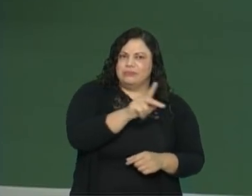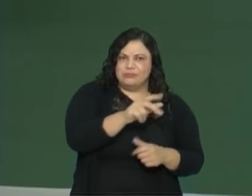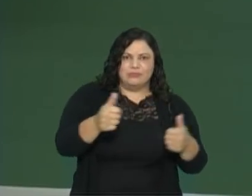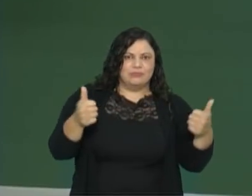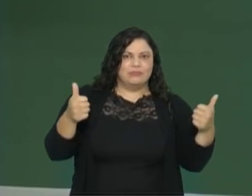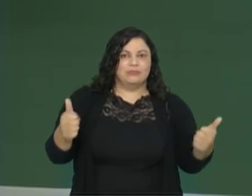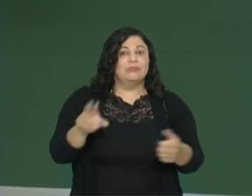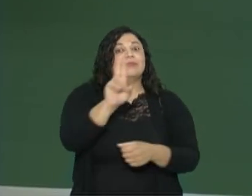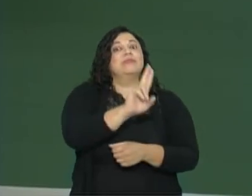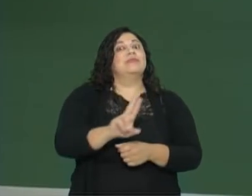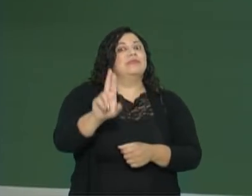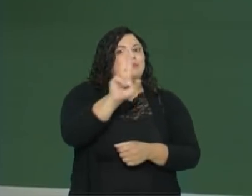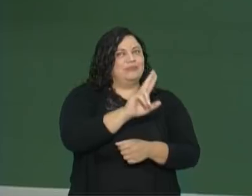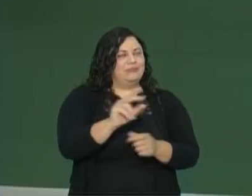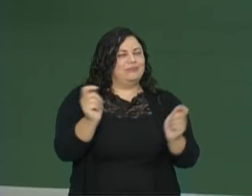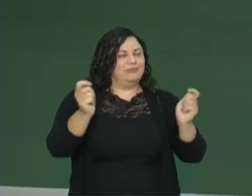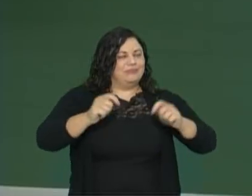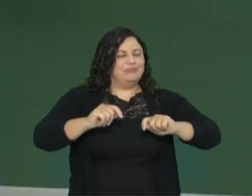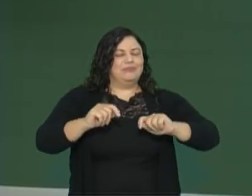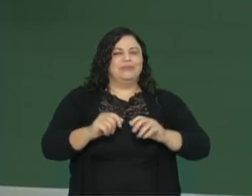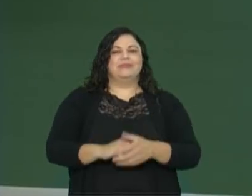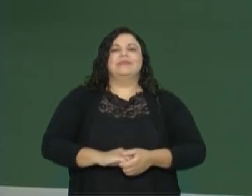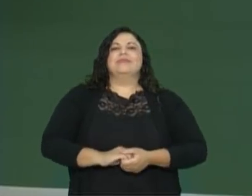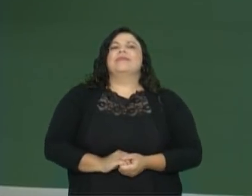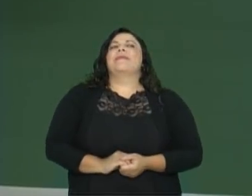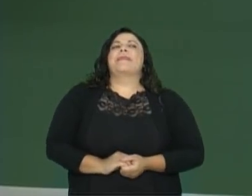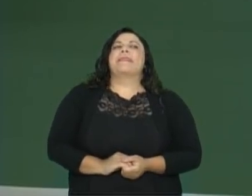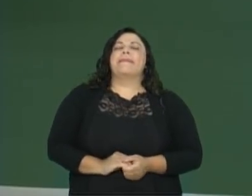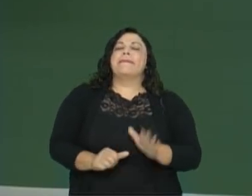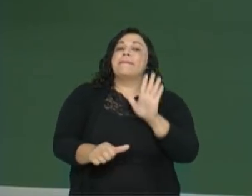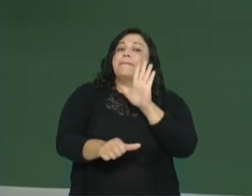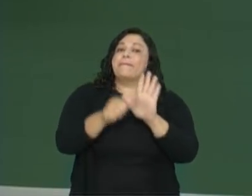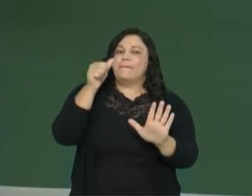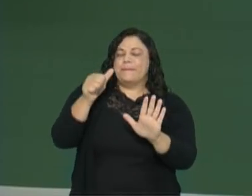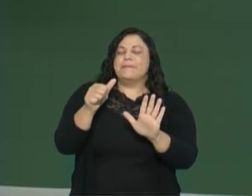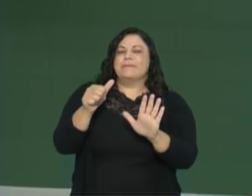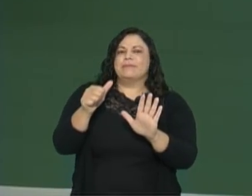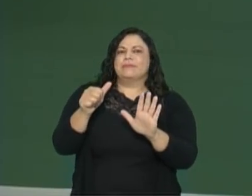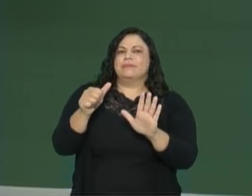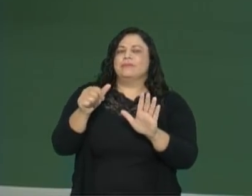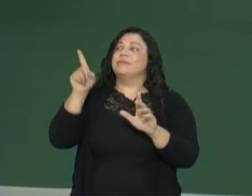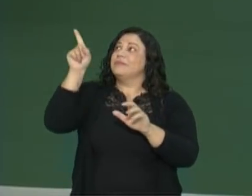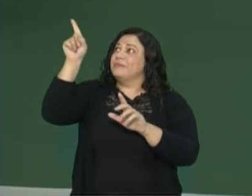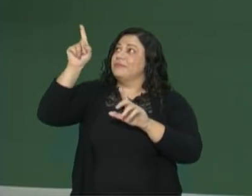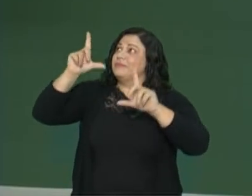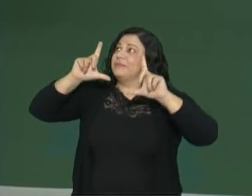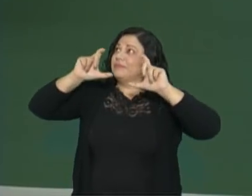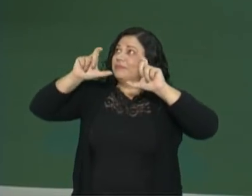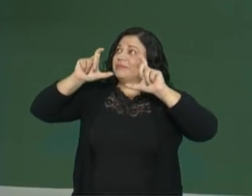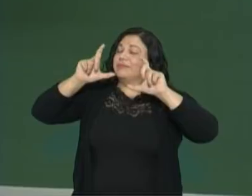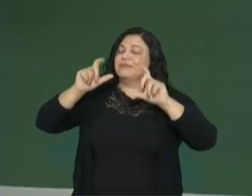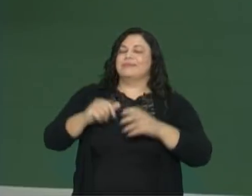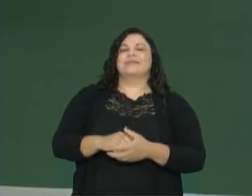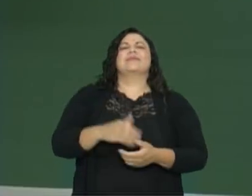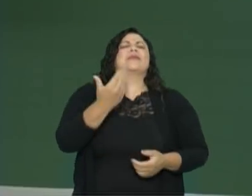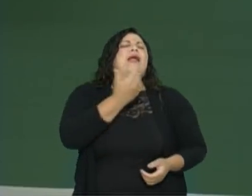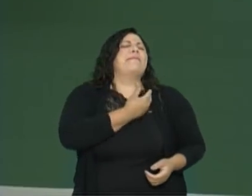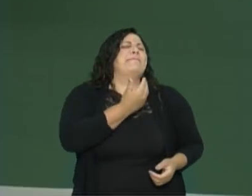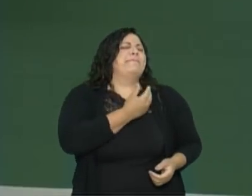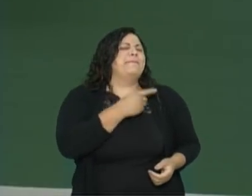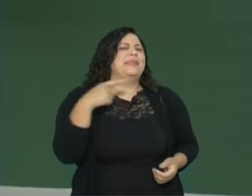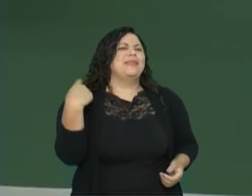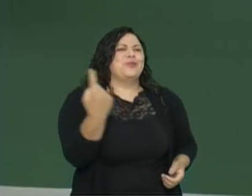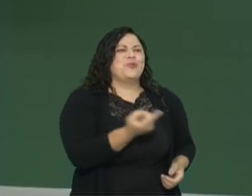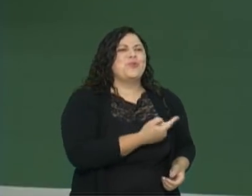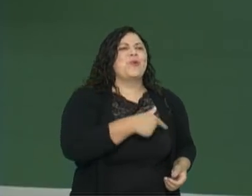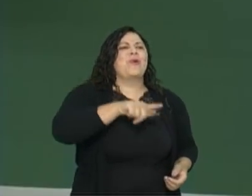ferramentas digitais. Vamos lá. Primeira pergunta. De novo a imagem do nosso amigo Lewis aqui. Vai ser importante na aula de